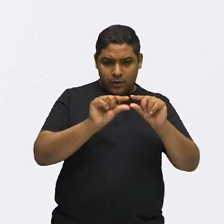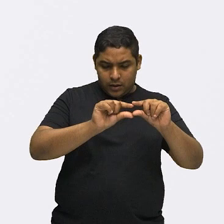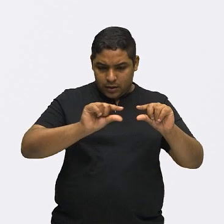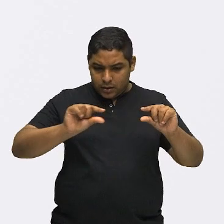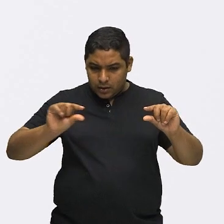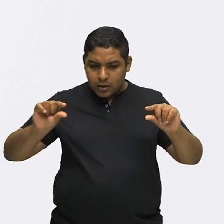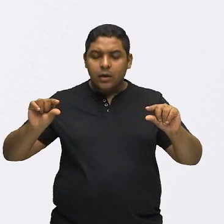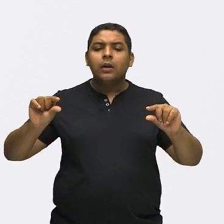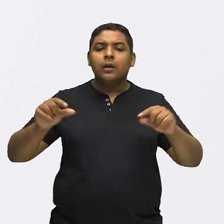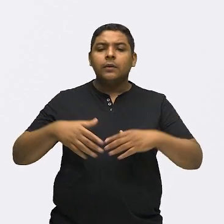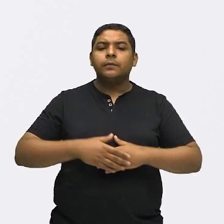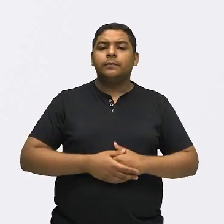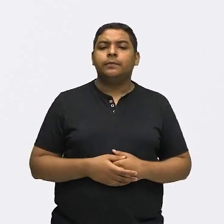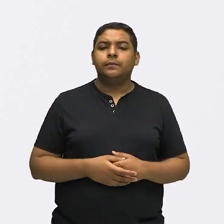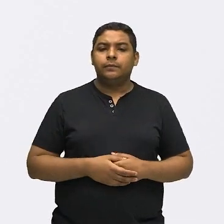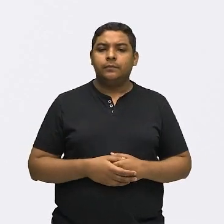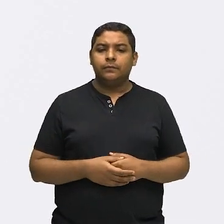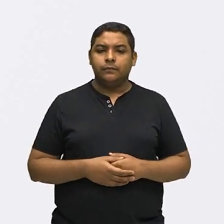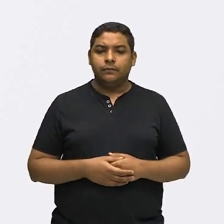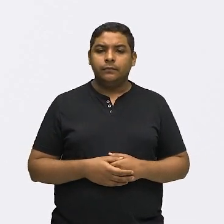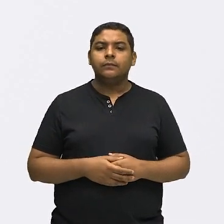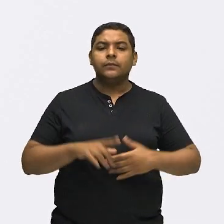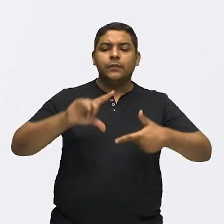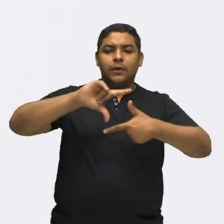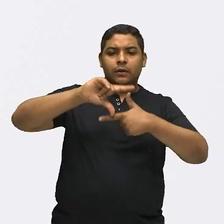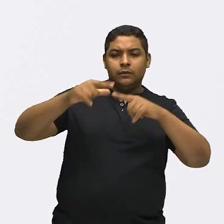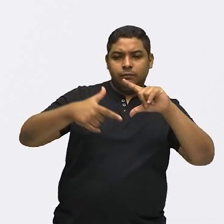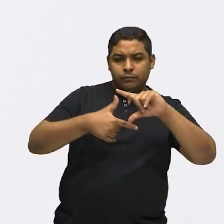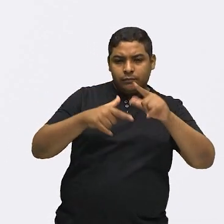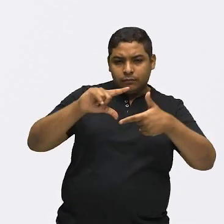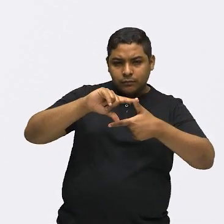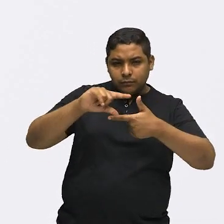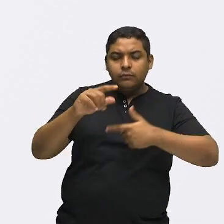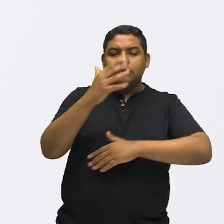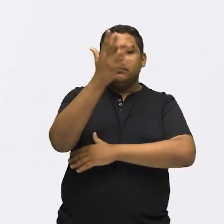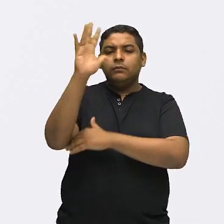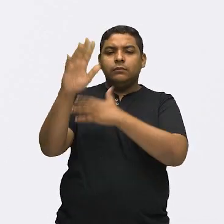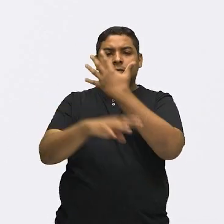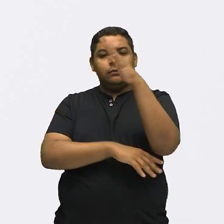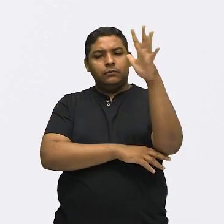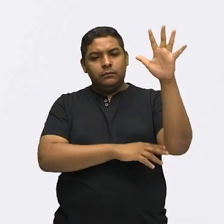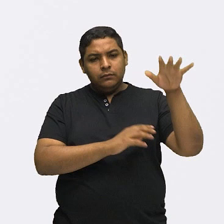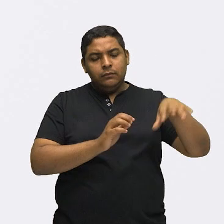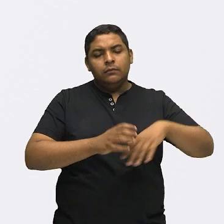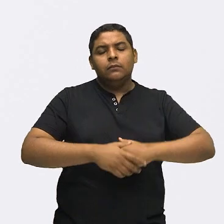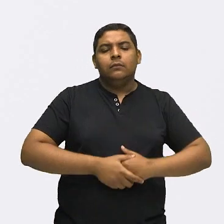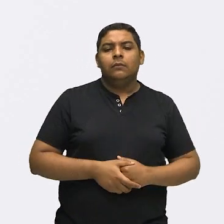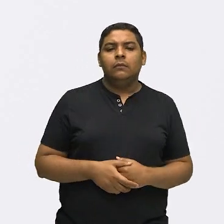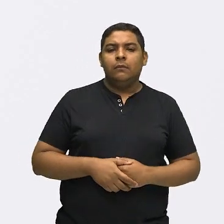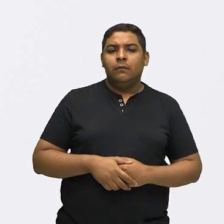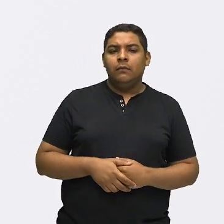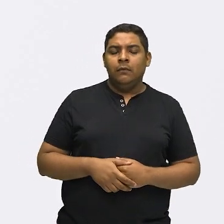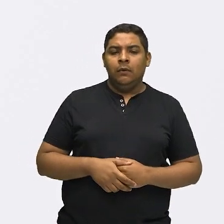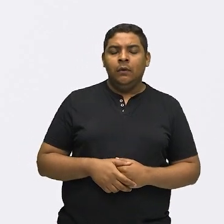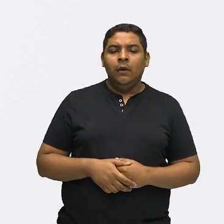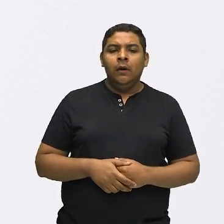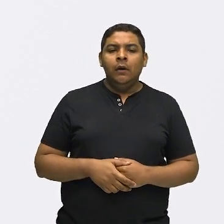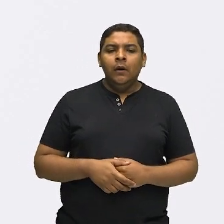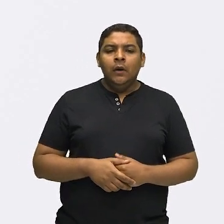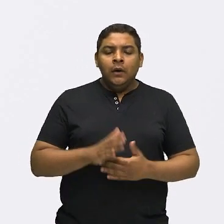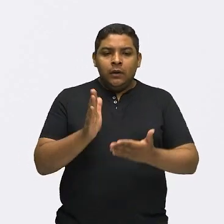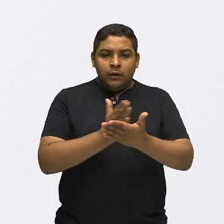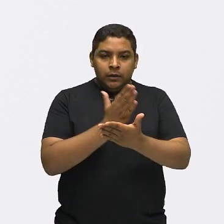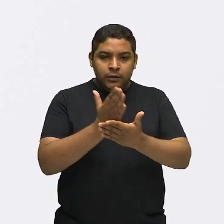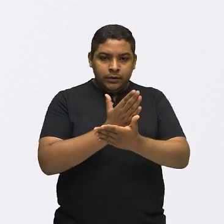E depois surge a forma, se você quiser desenhar uma árvore. Então, você pega o